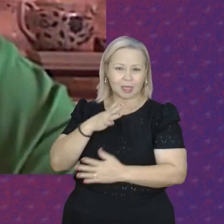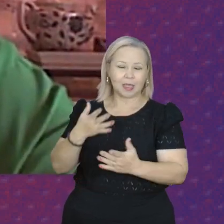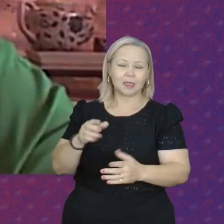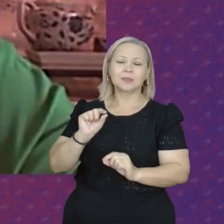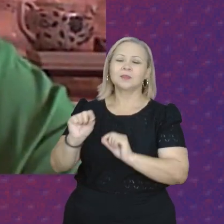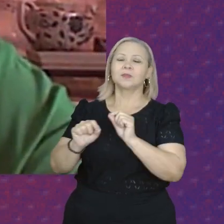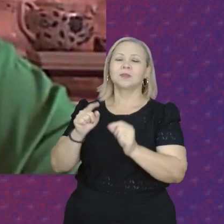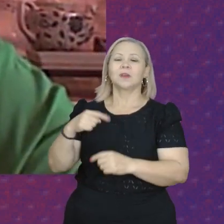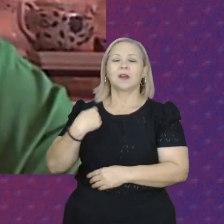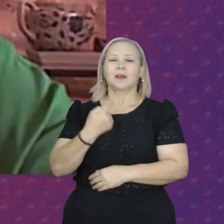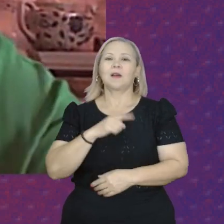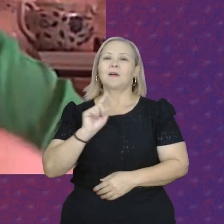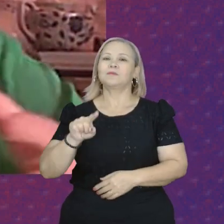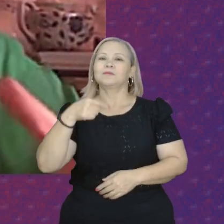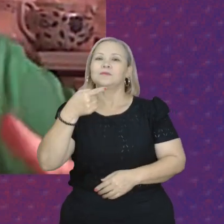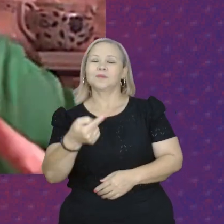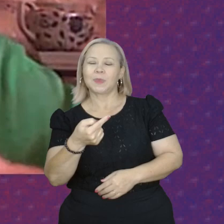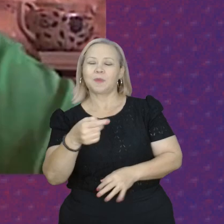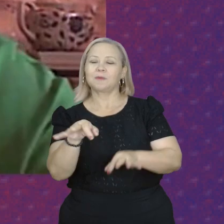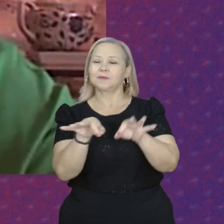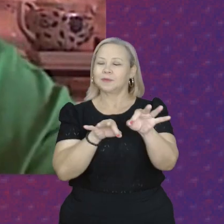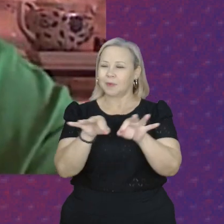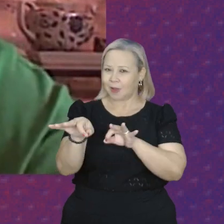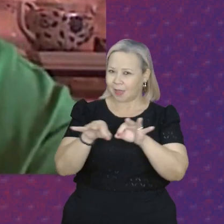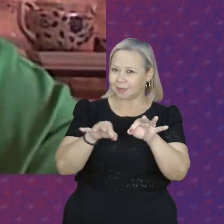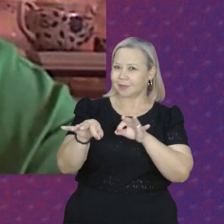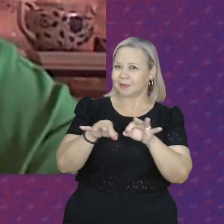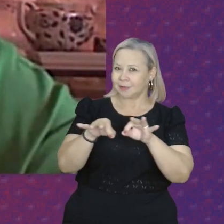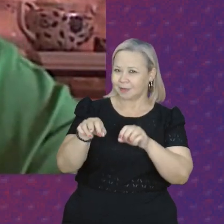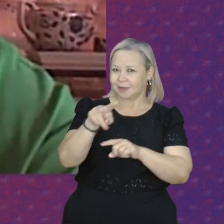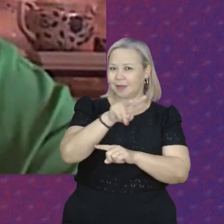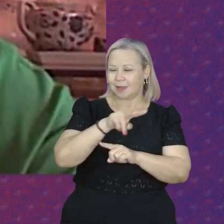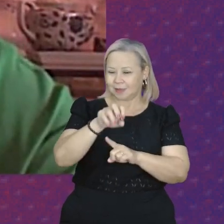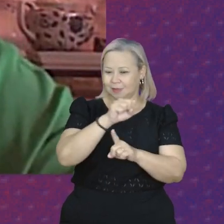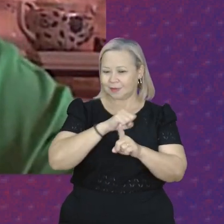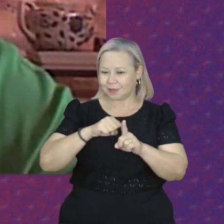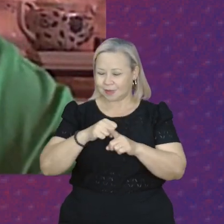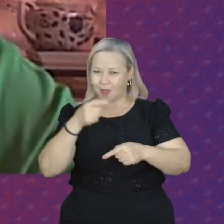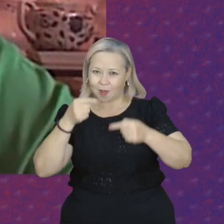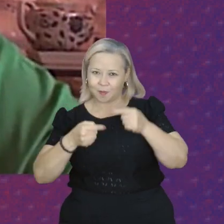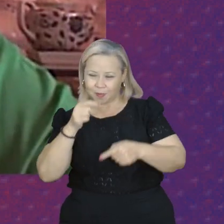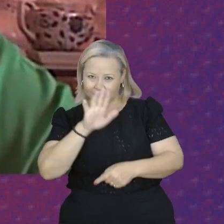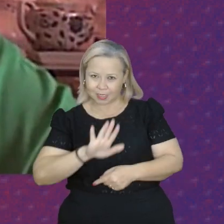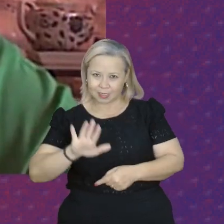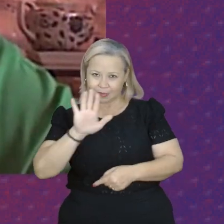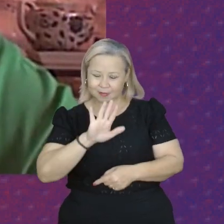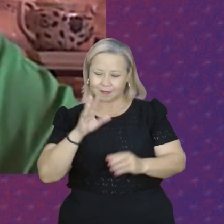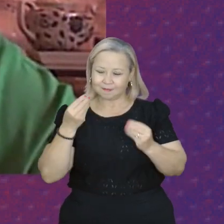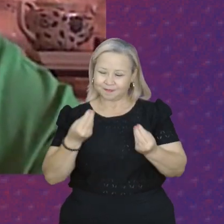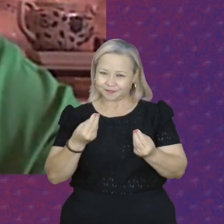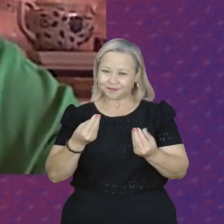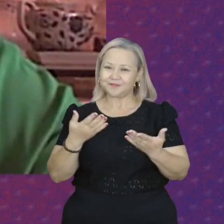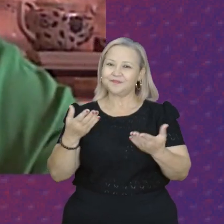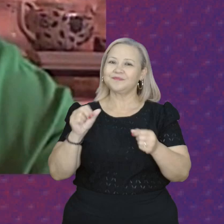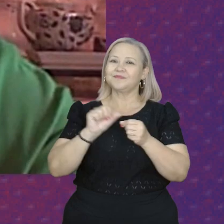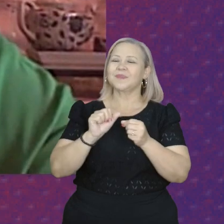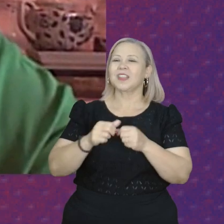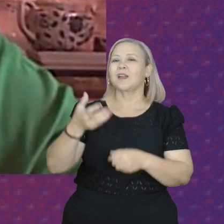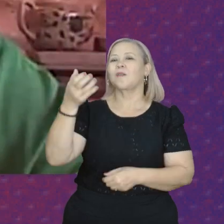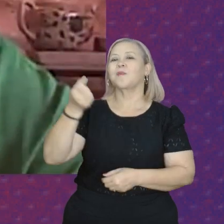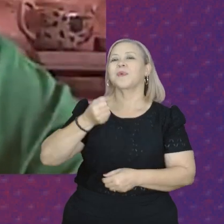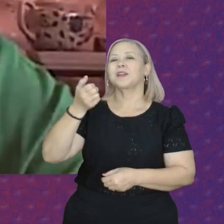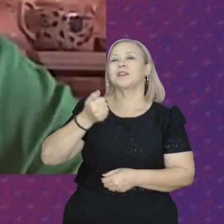que nós depois, né, organizando a assistência social como uma política nacional, colocamos como um